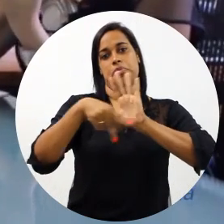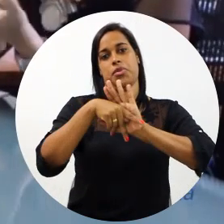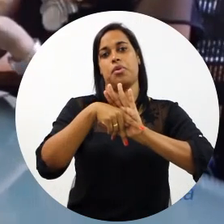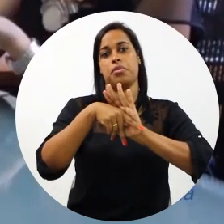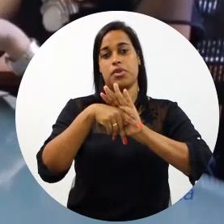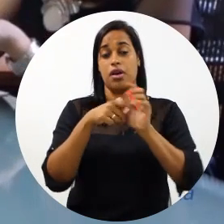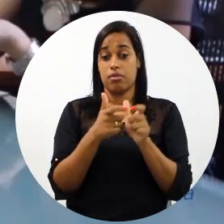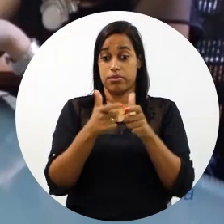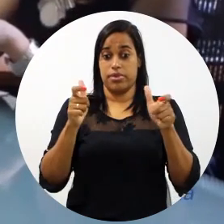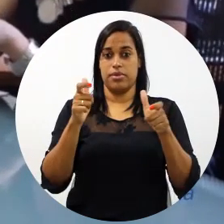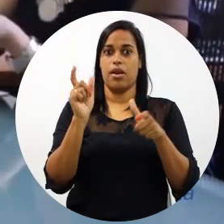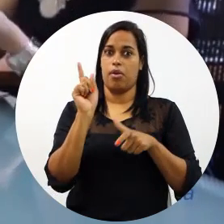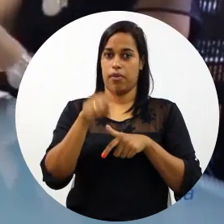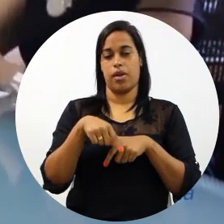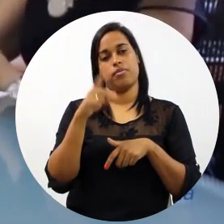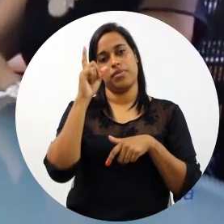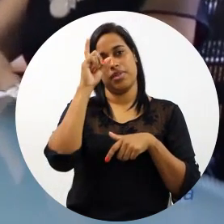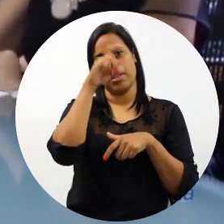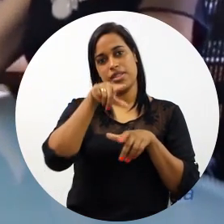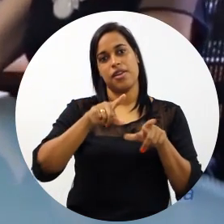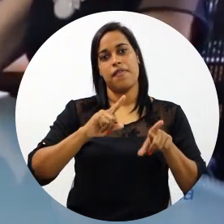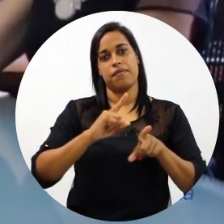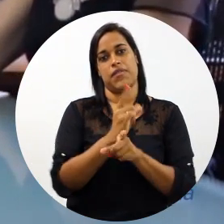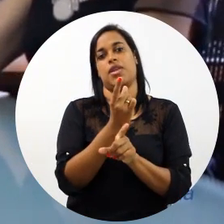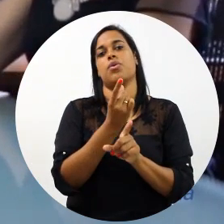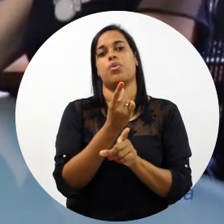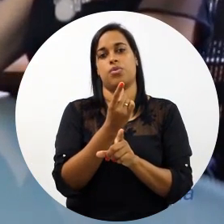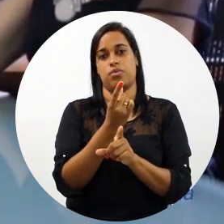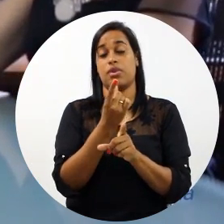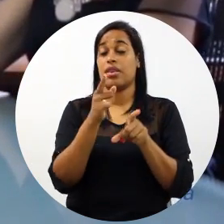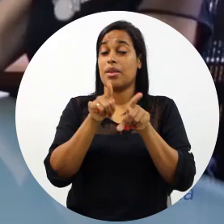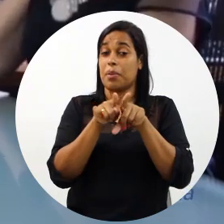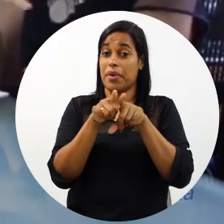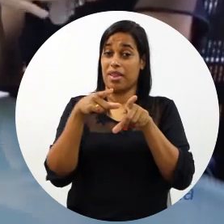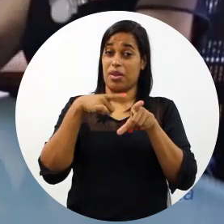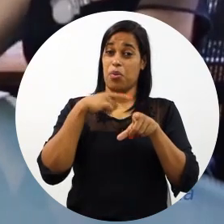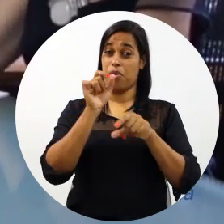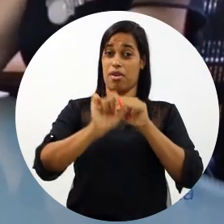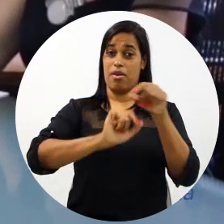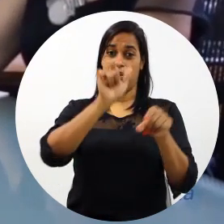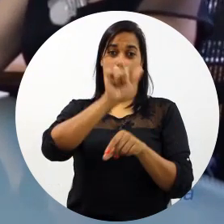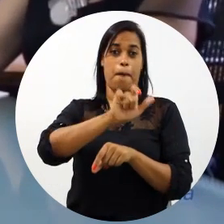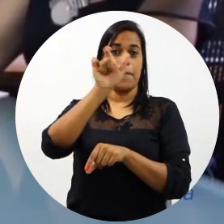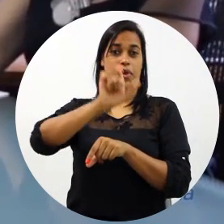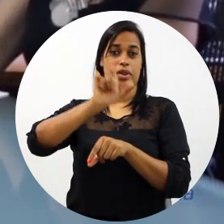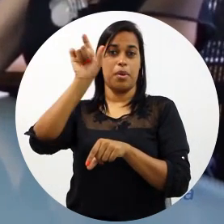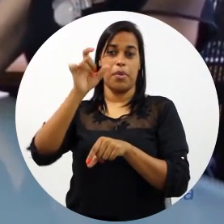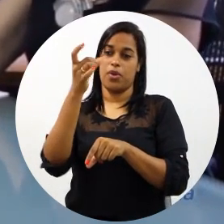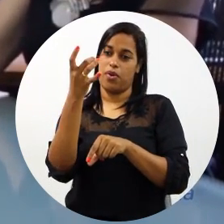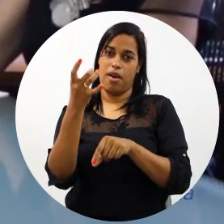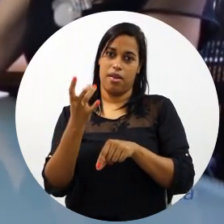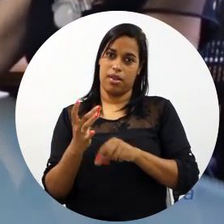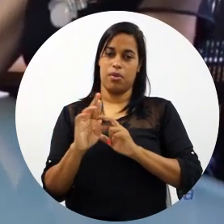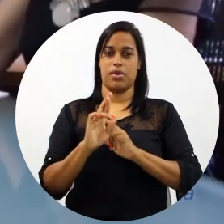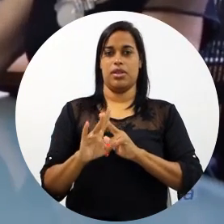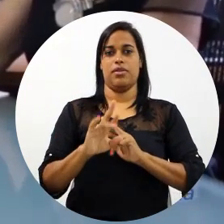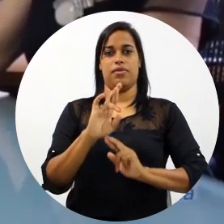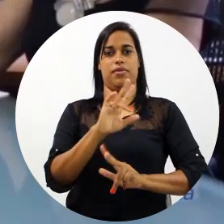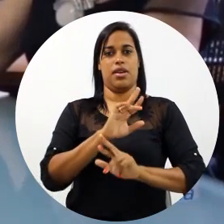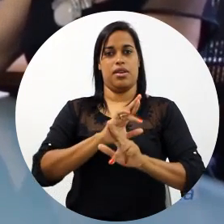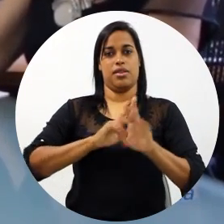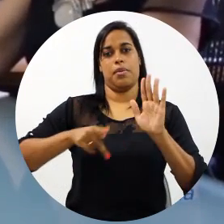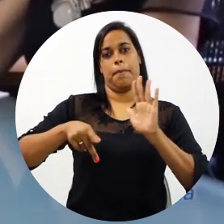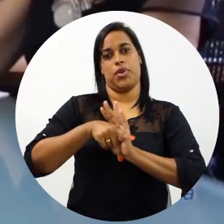é um grande desafio. E dentro disso tem a questão do comportamento, que cada um vai se comportar de uma forma diferente, de uma